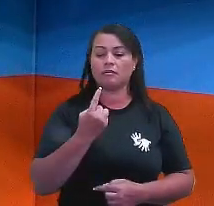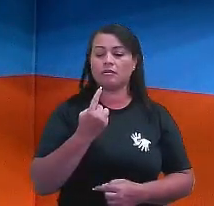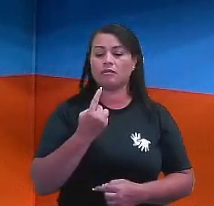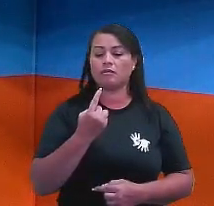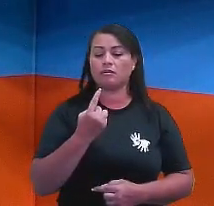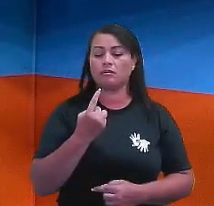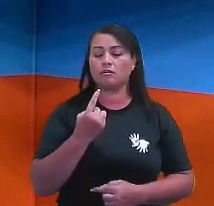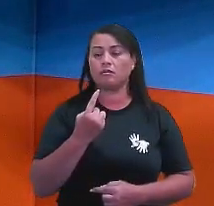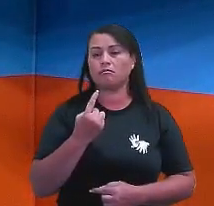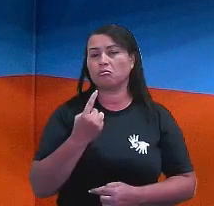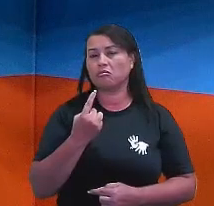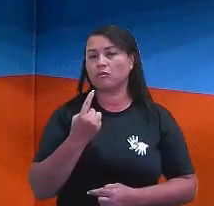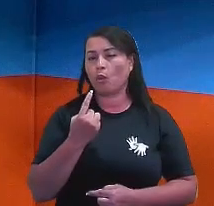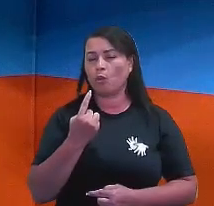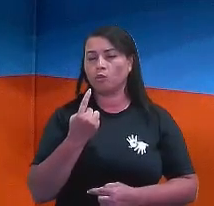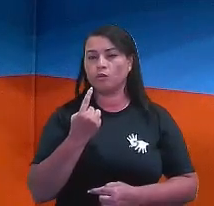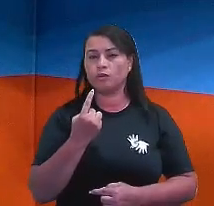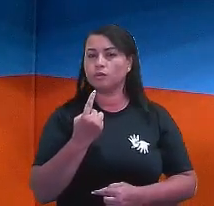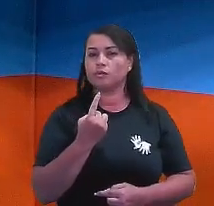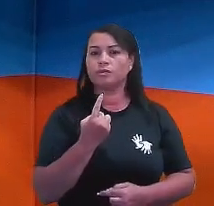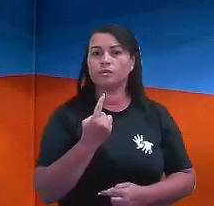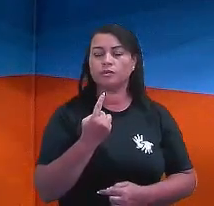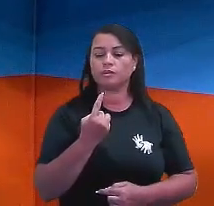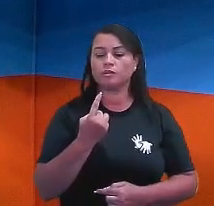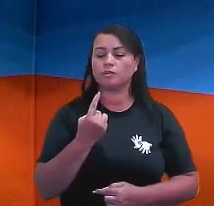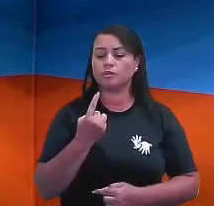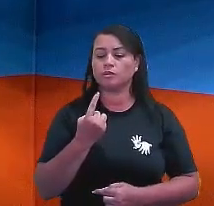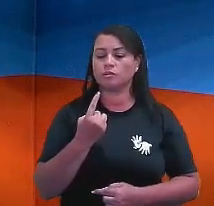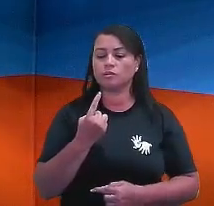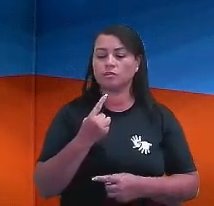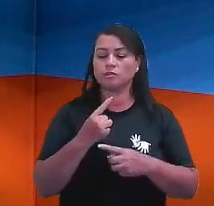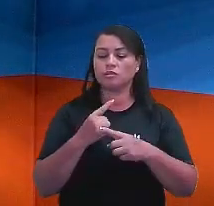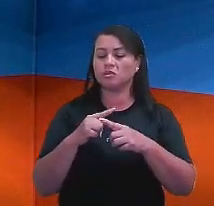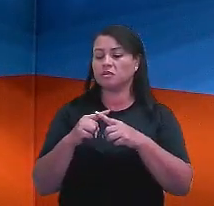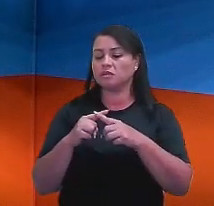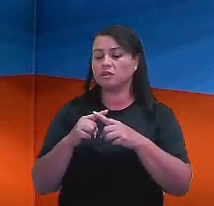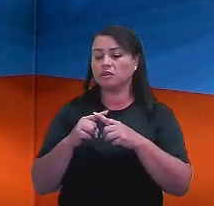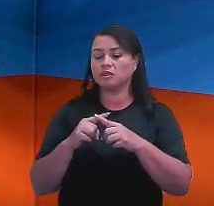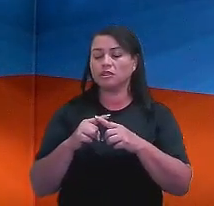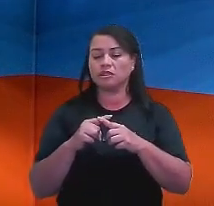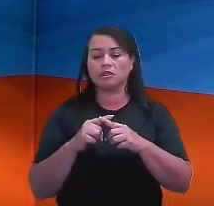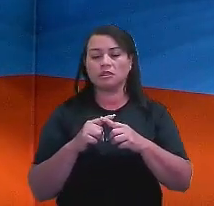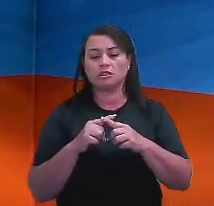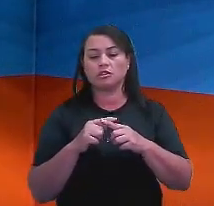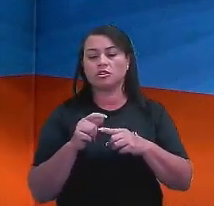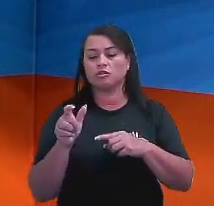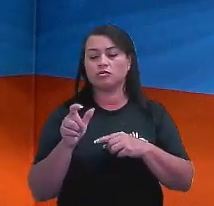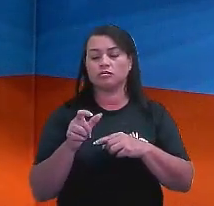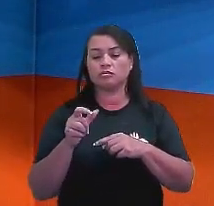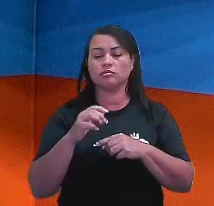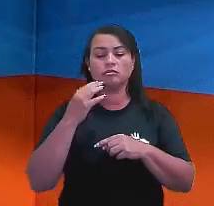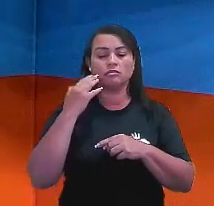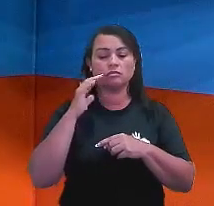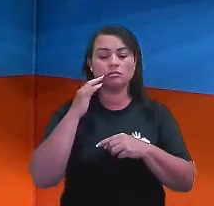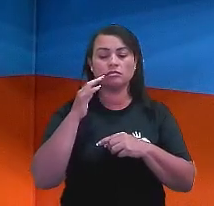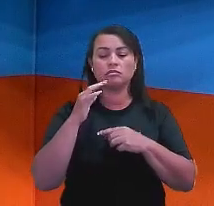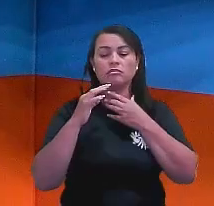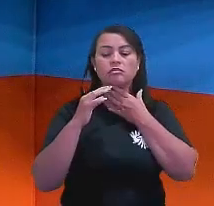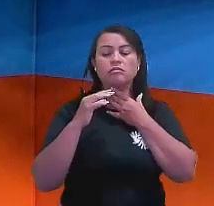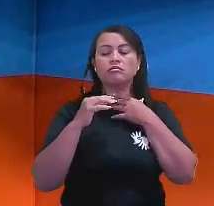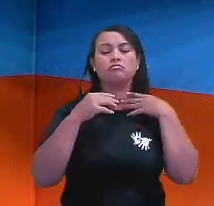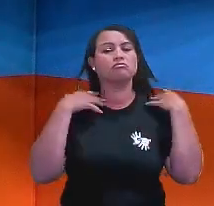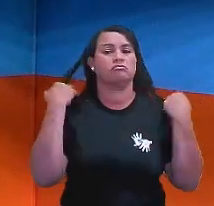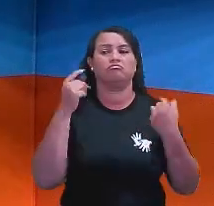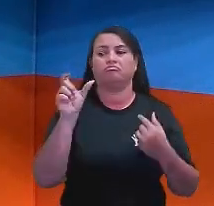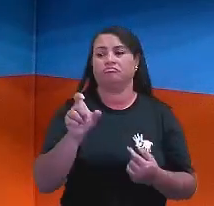Se 1 vezes x, eu já sei que eu não tenho um número para multiplicar esse x maior, só 1, eu vou ficar com